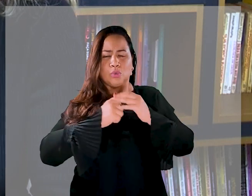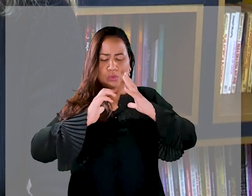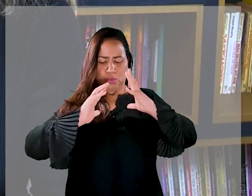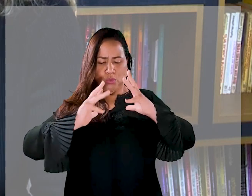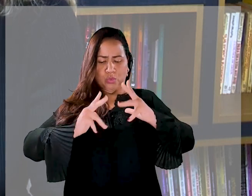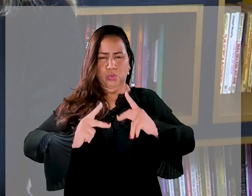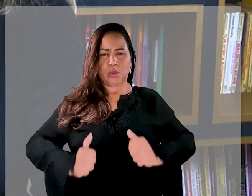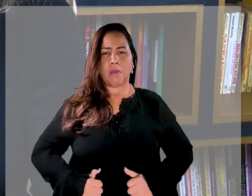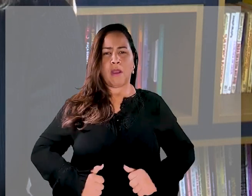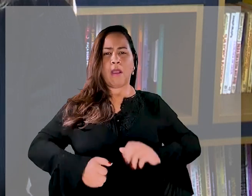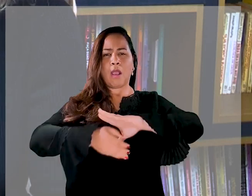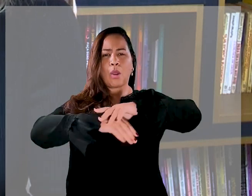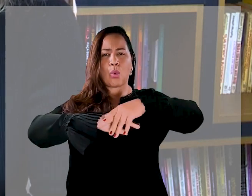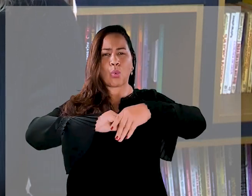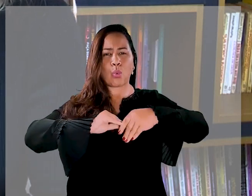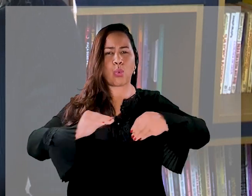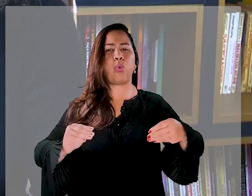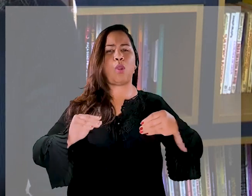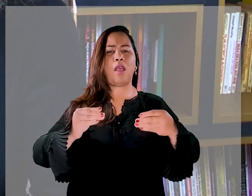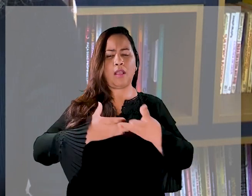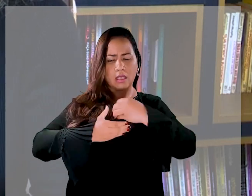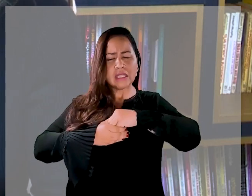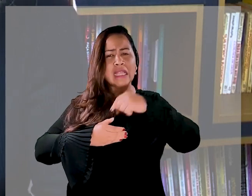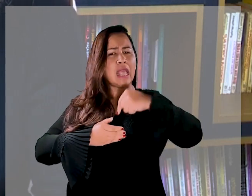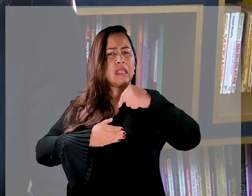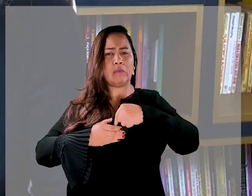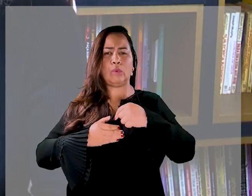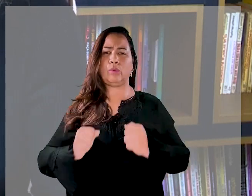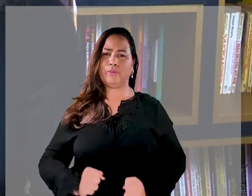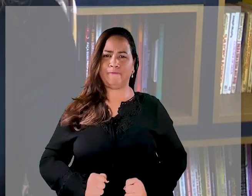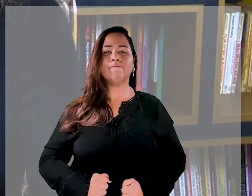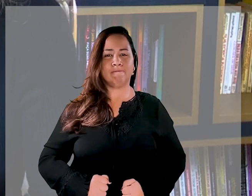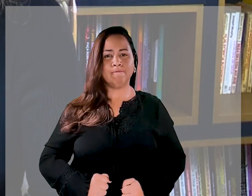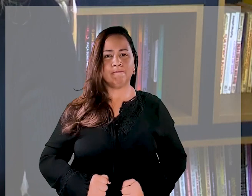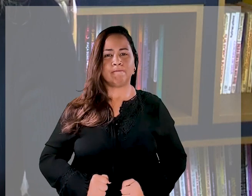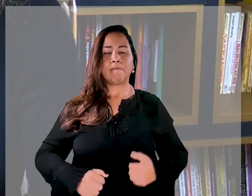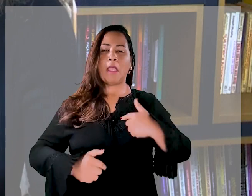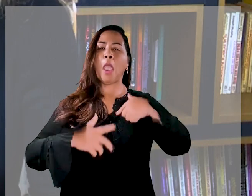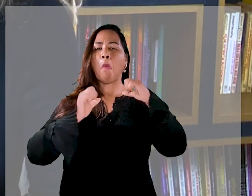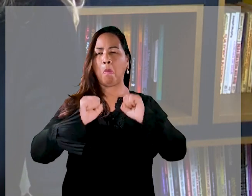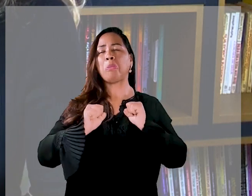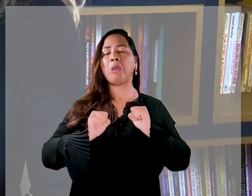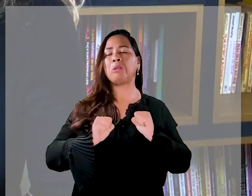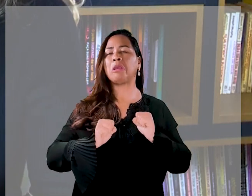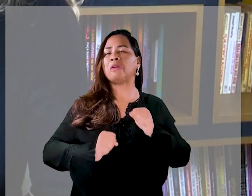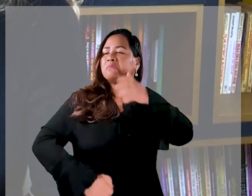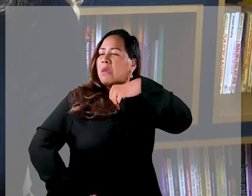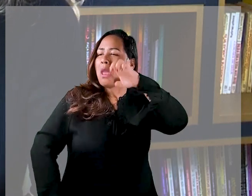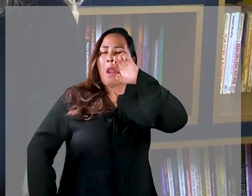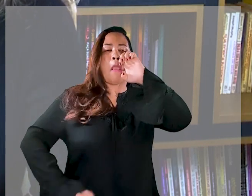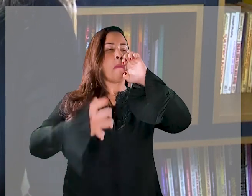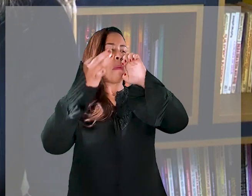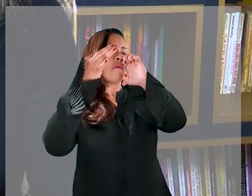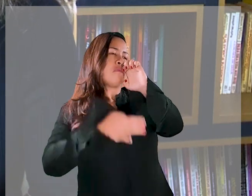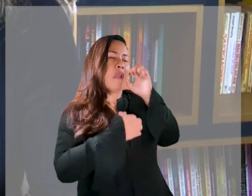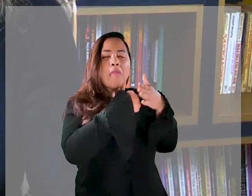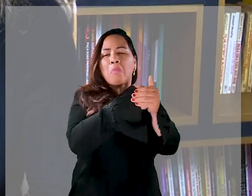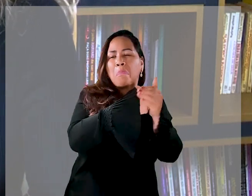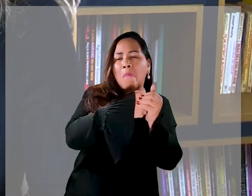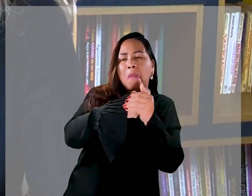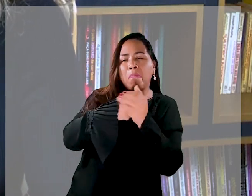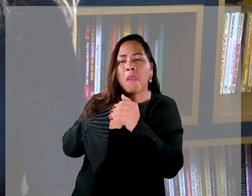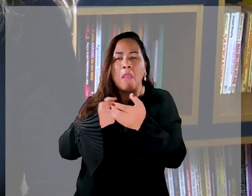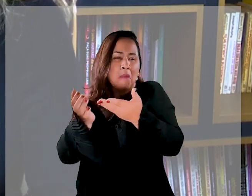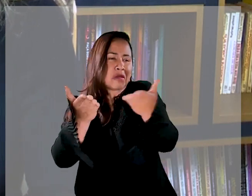Eu poderia criar um personagem maravilhoso, lindinha, maravilhosa, acolhedora, para todo mundo gostar de mim?